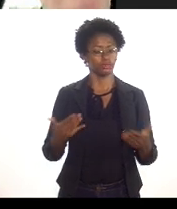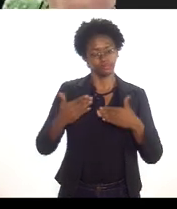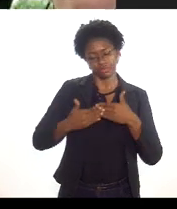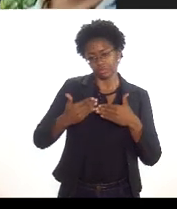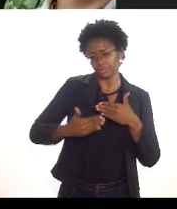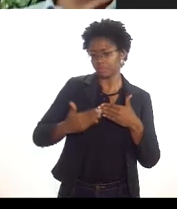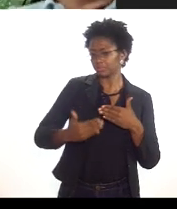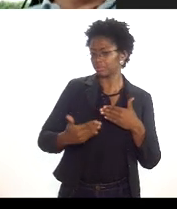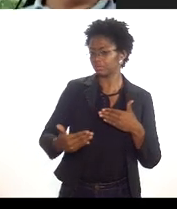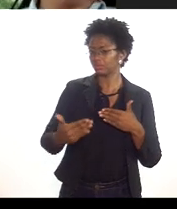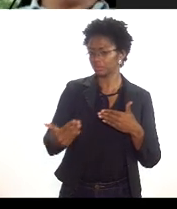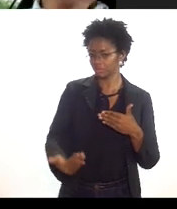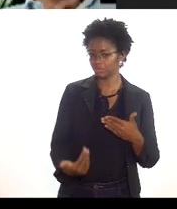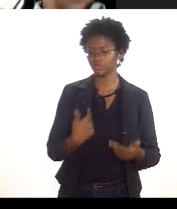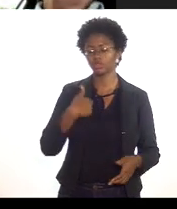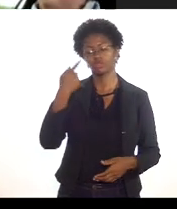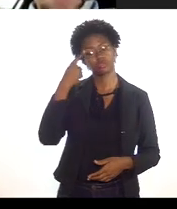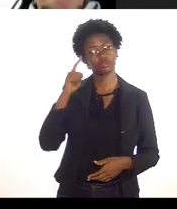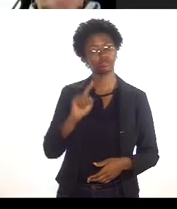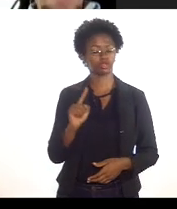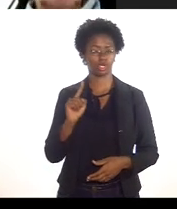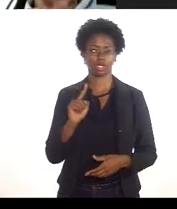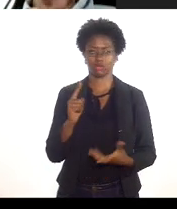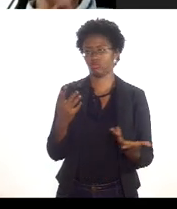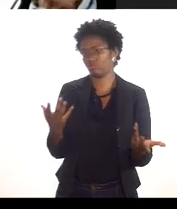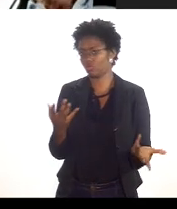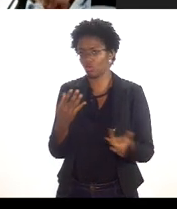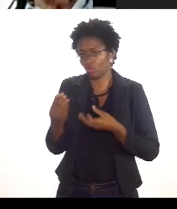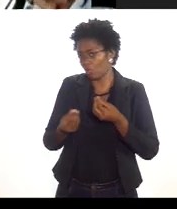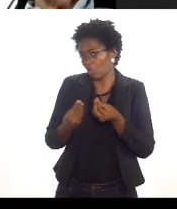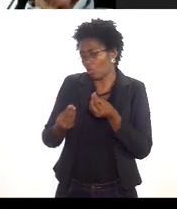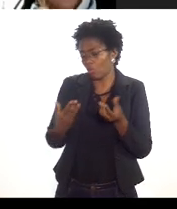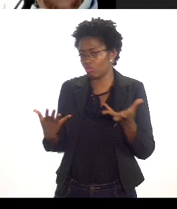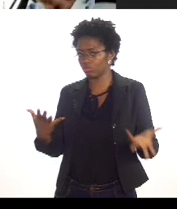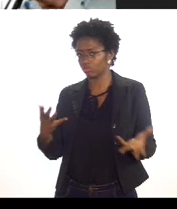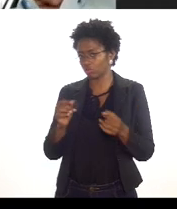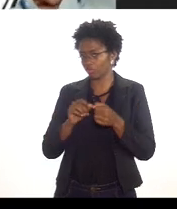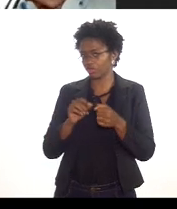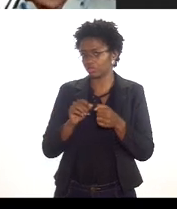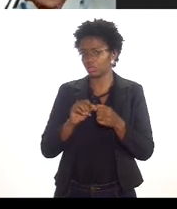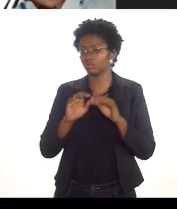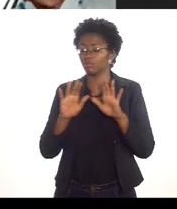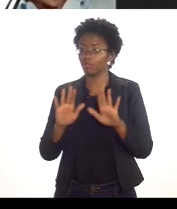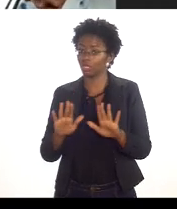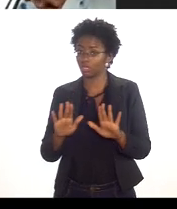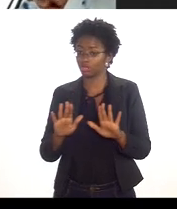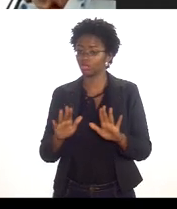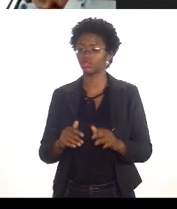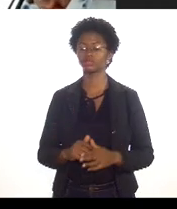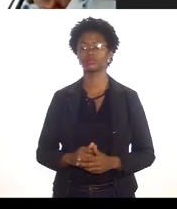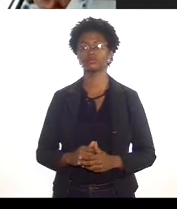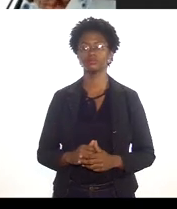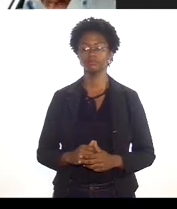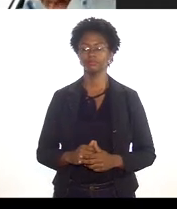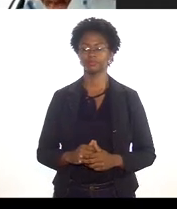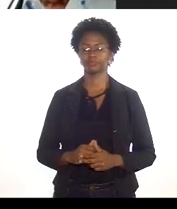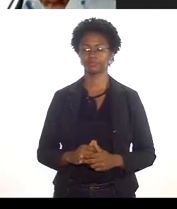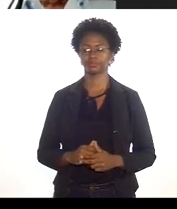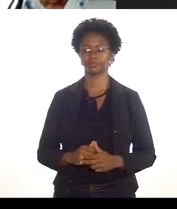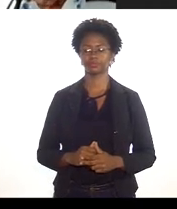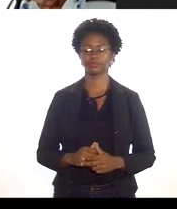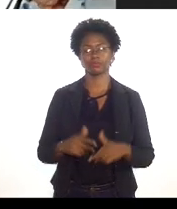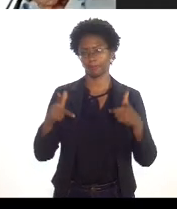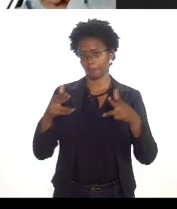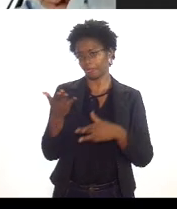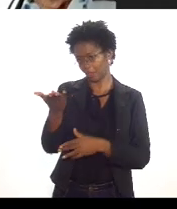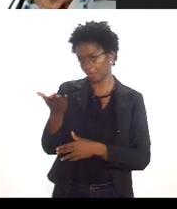gradativa. Eu não sei em que ponto está essa gradação, mas, como o senhor